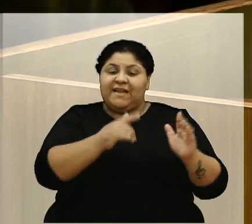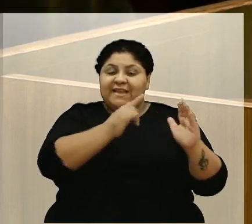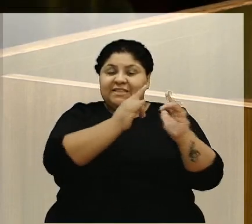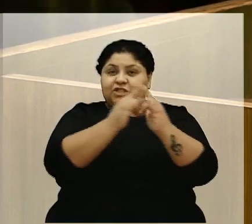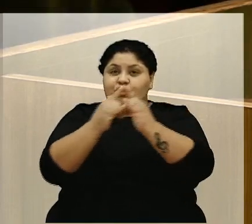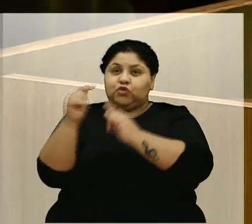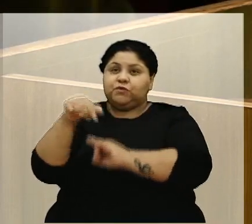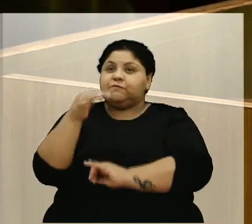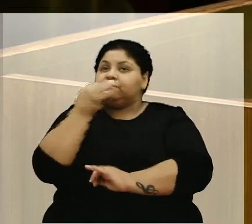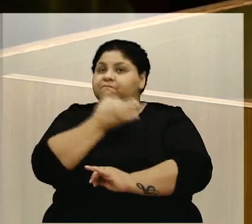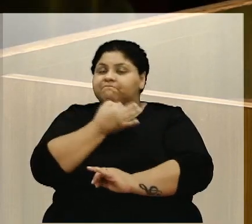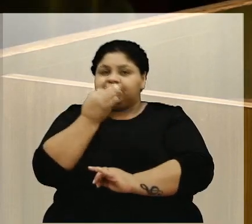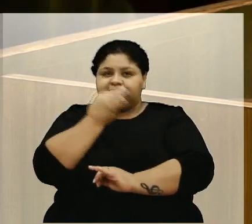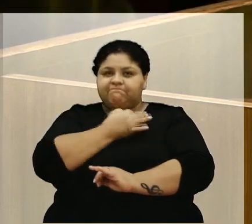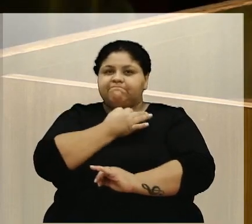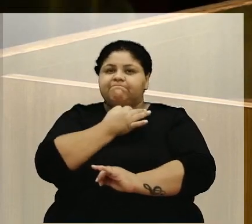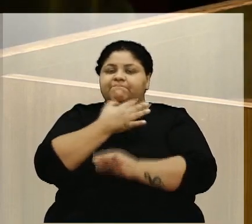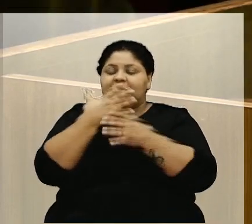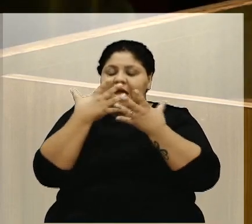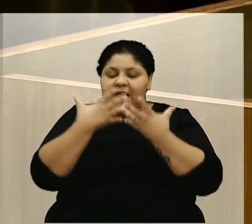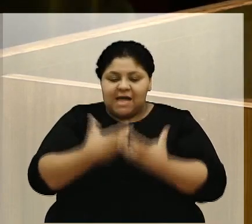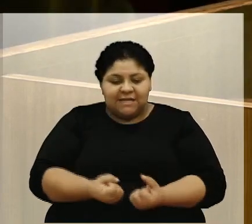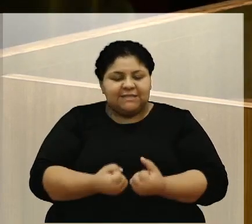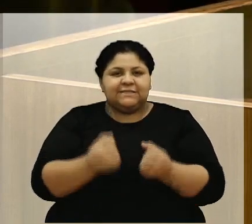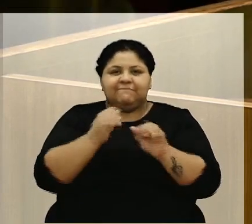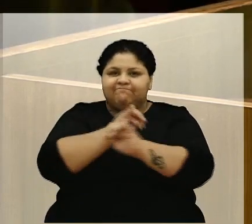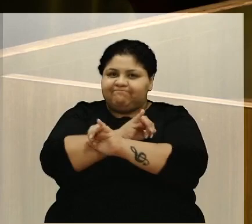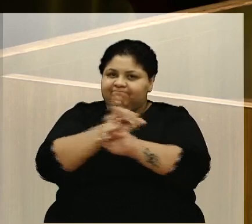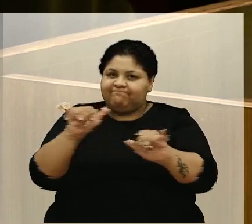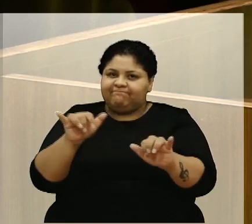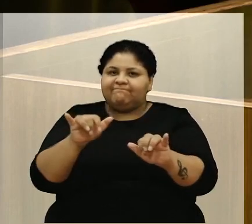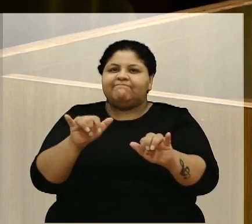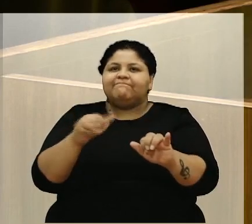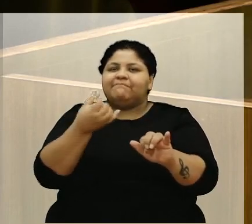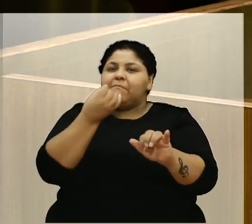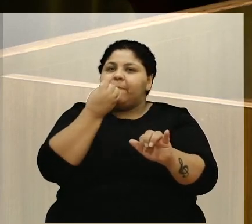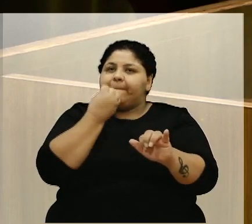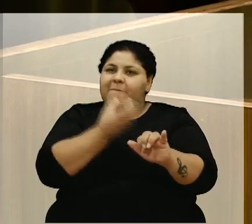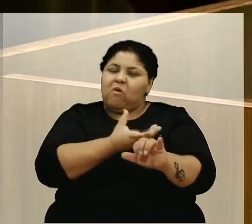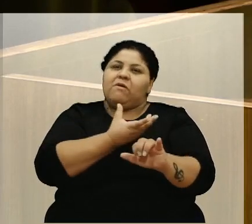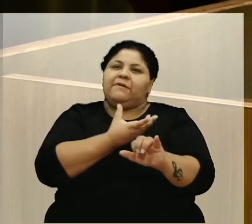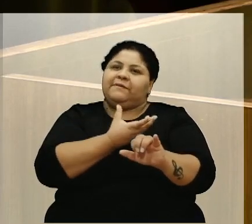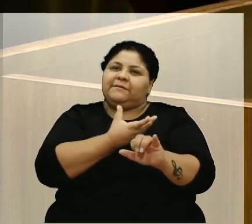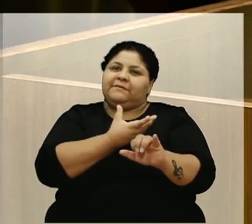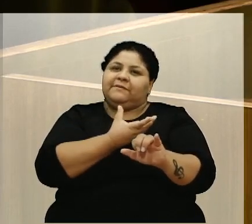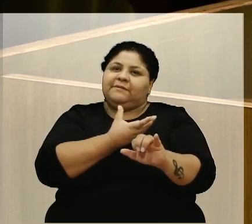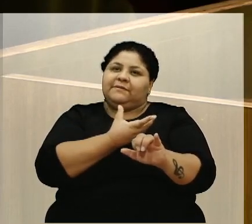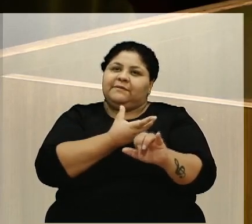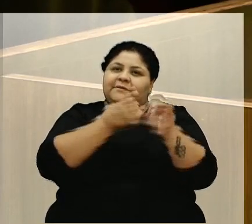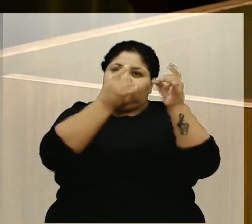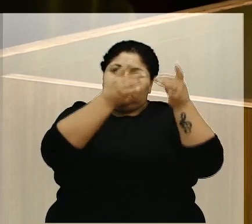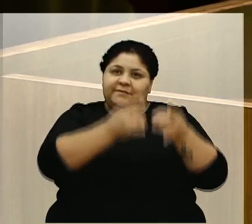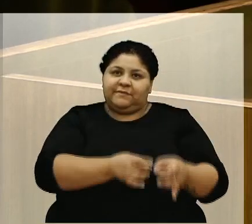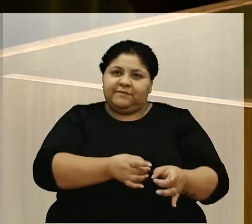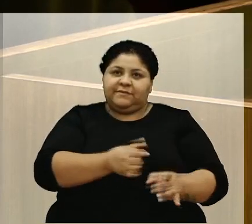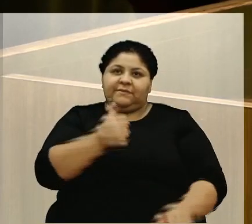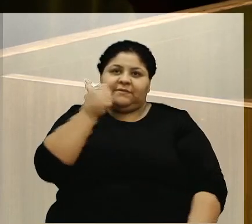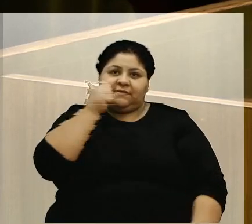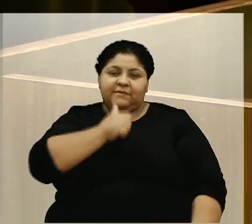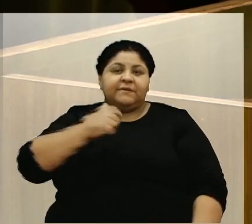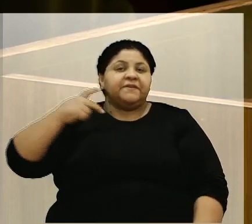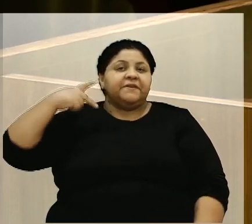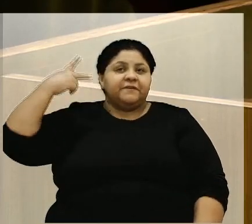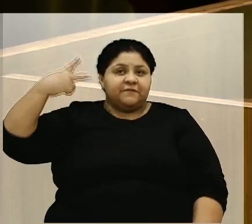cidade abraçaram, e essa é a notícia boa, especialmente para minhas colegas vereadoras aqui da